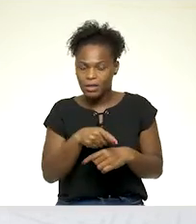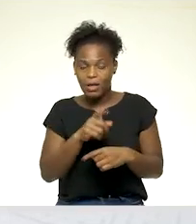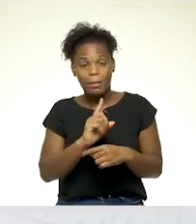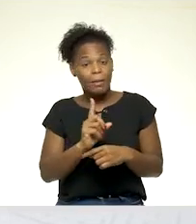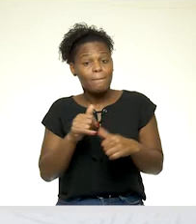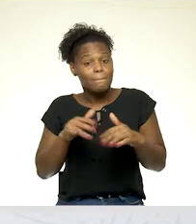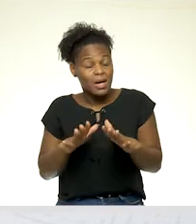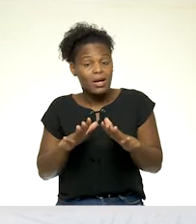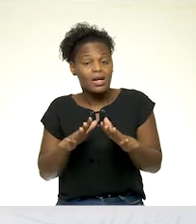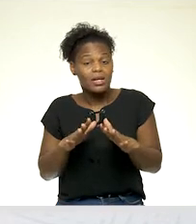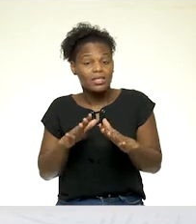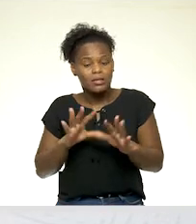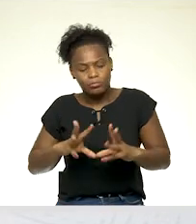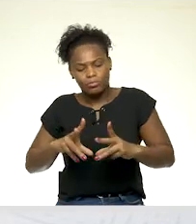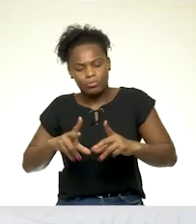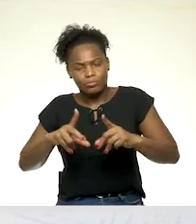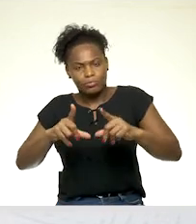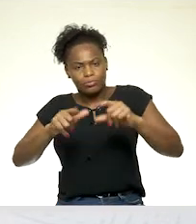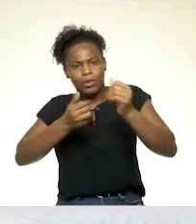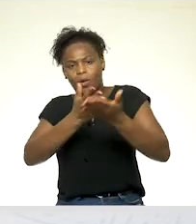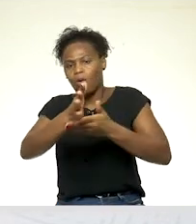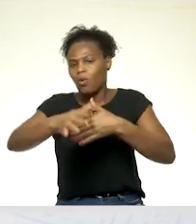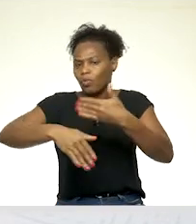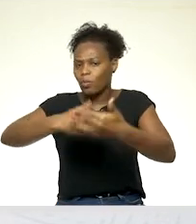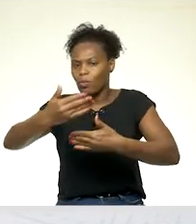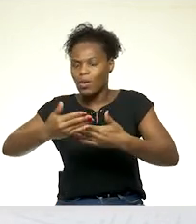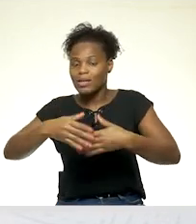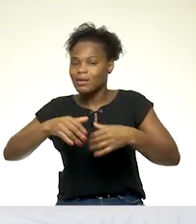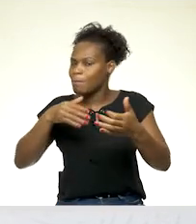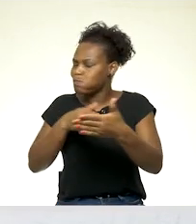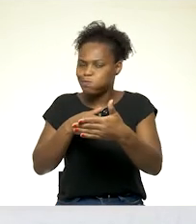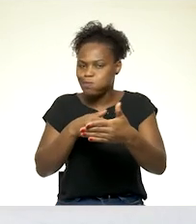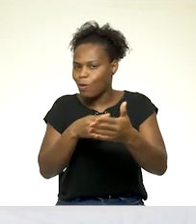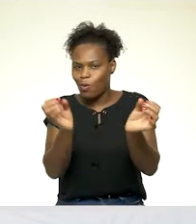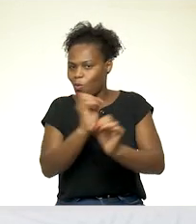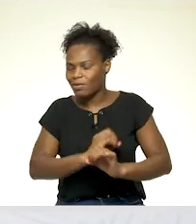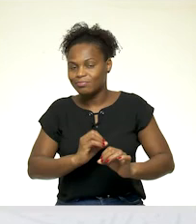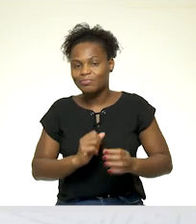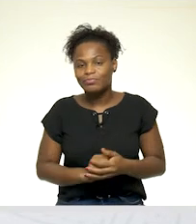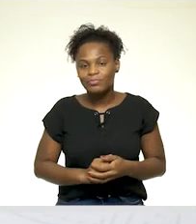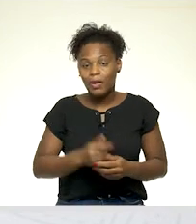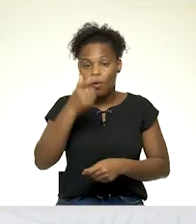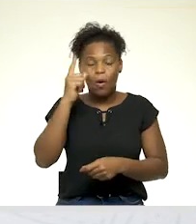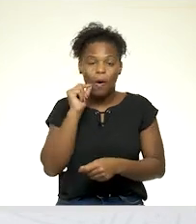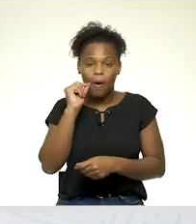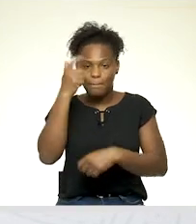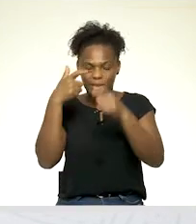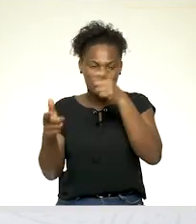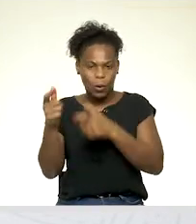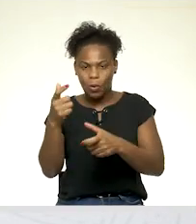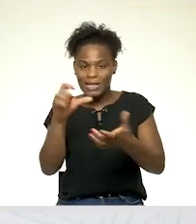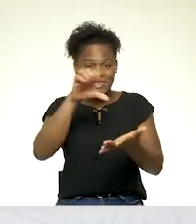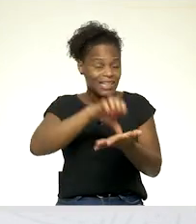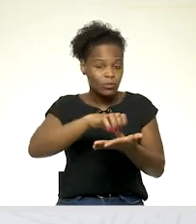sim é um progredir contínuo, sem limites. O ser humano não é o centro